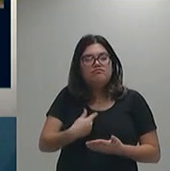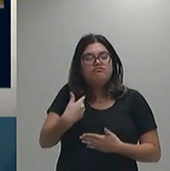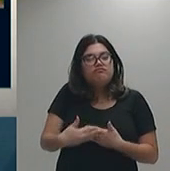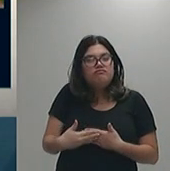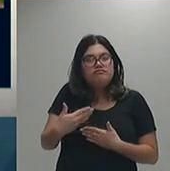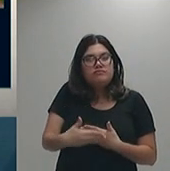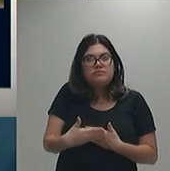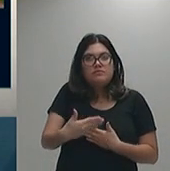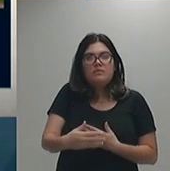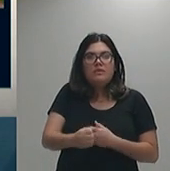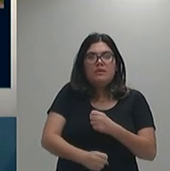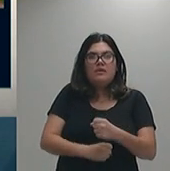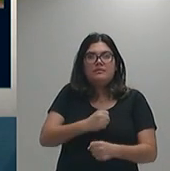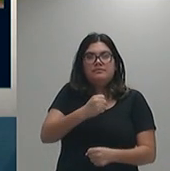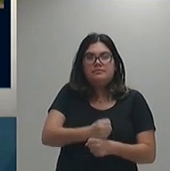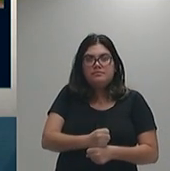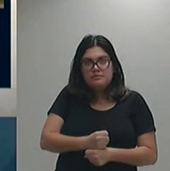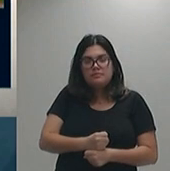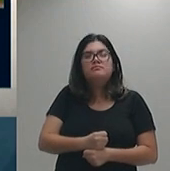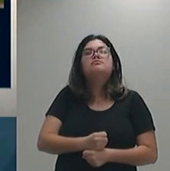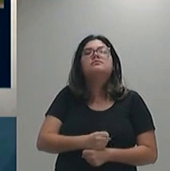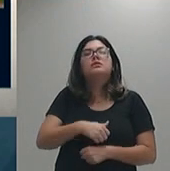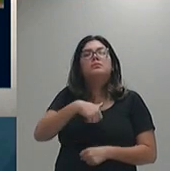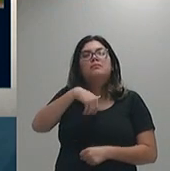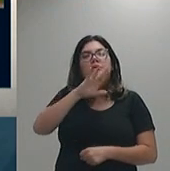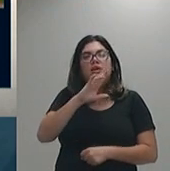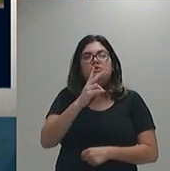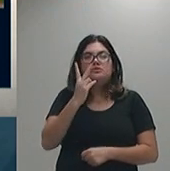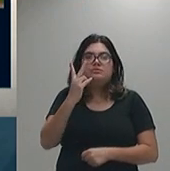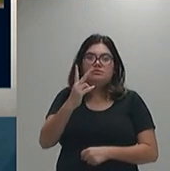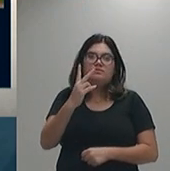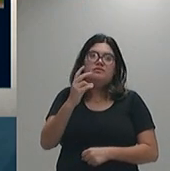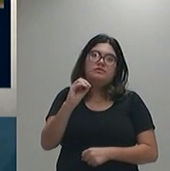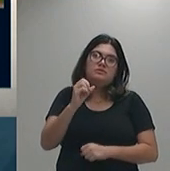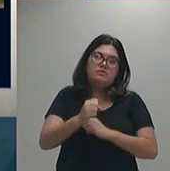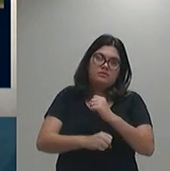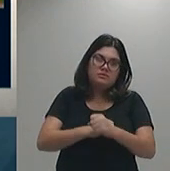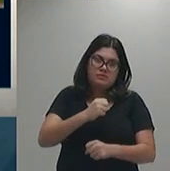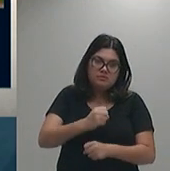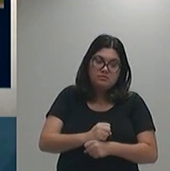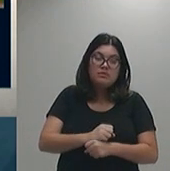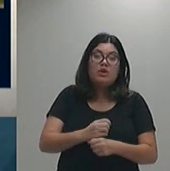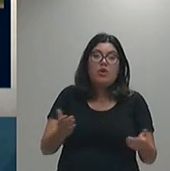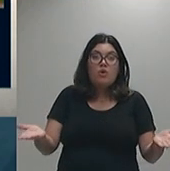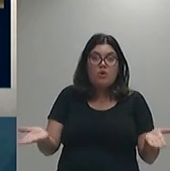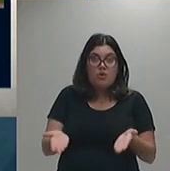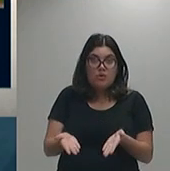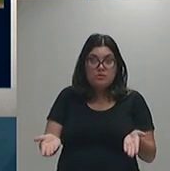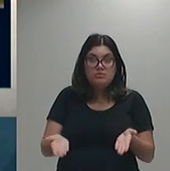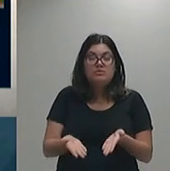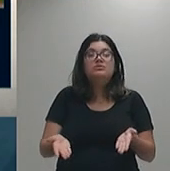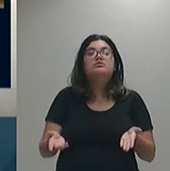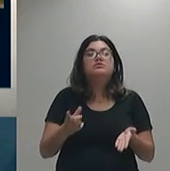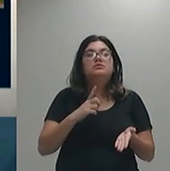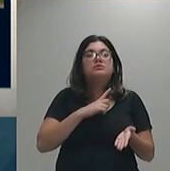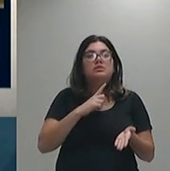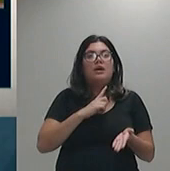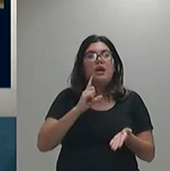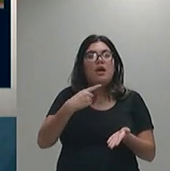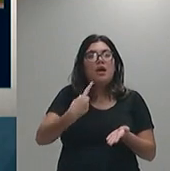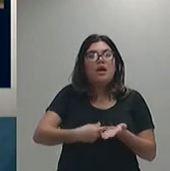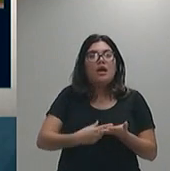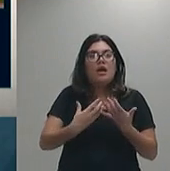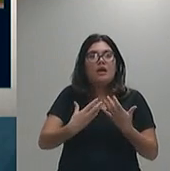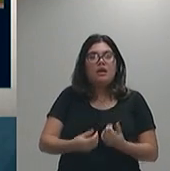anos essas mais de duas décadas essa jurisprudência que hoje foi acolhida